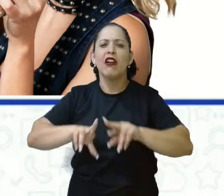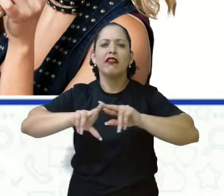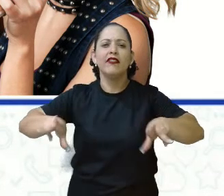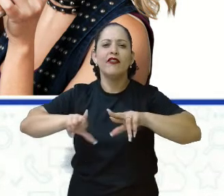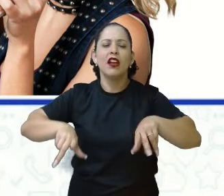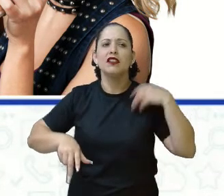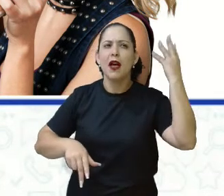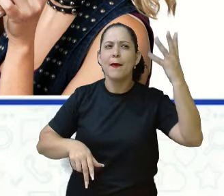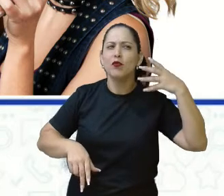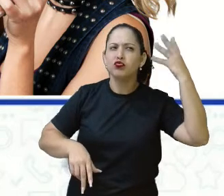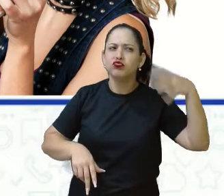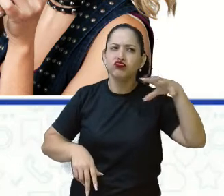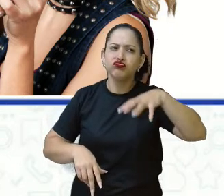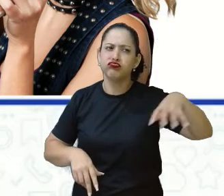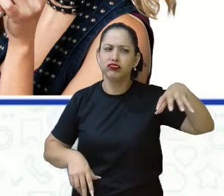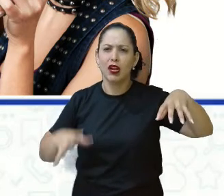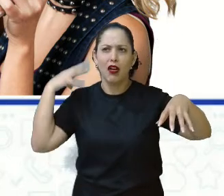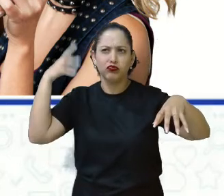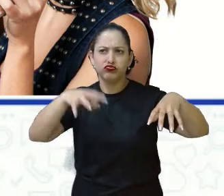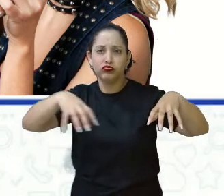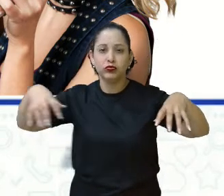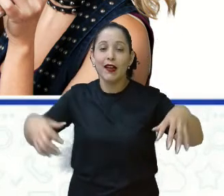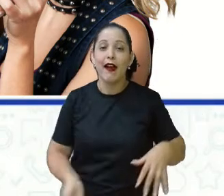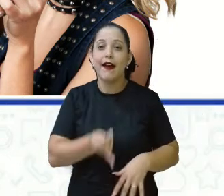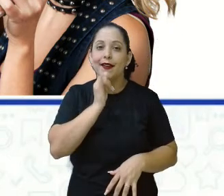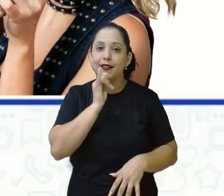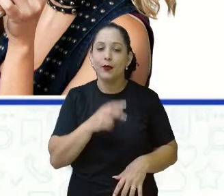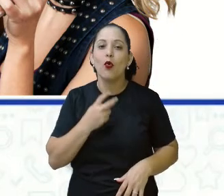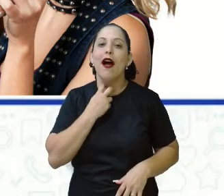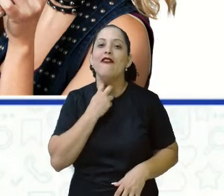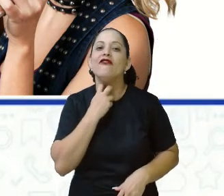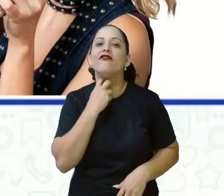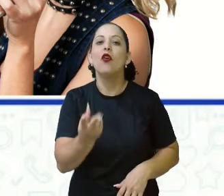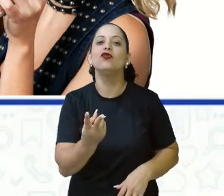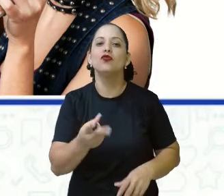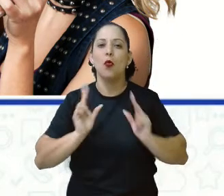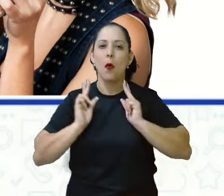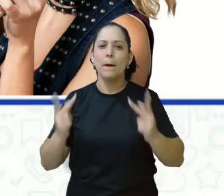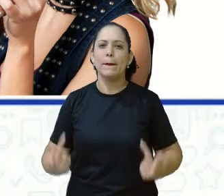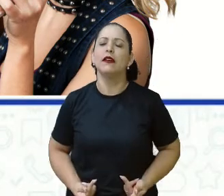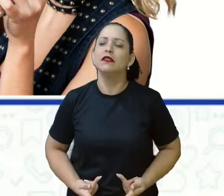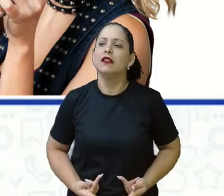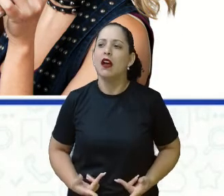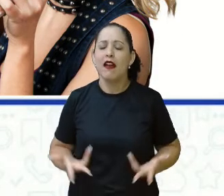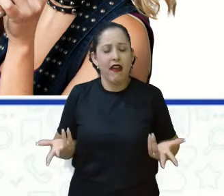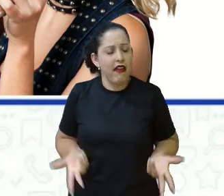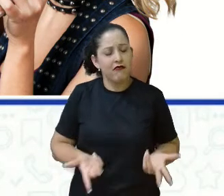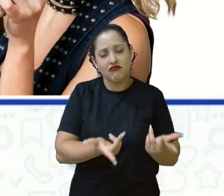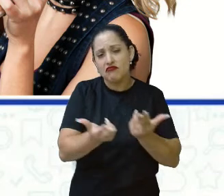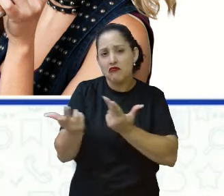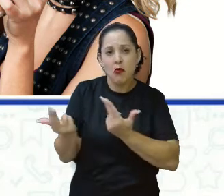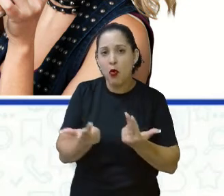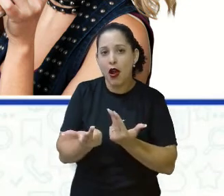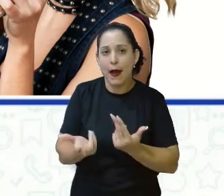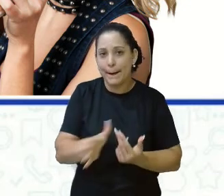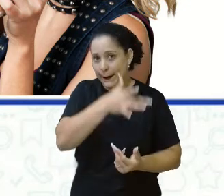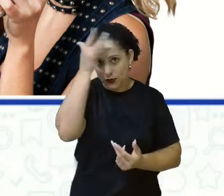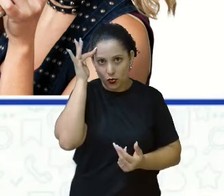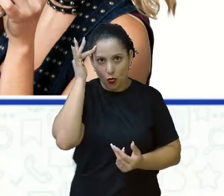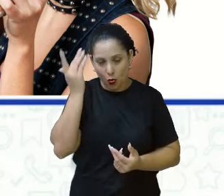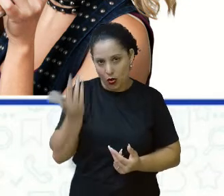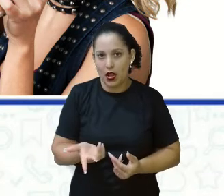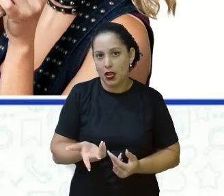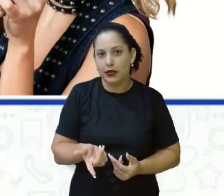um som do outro. Por exemplo, a voz humana. Ela tem a mesma natureza, né? Toda voz humana é produzida